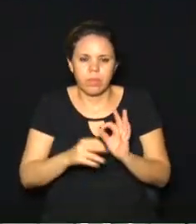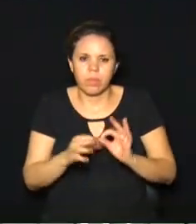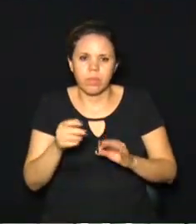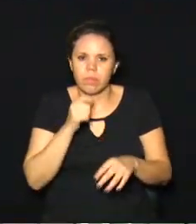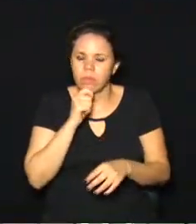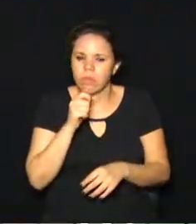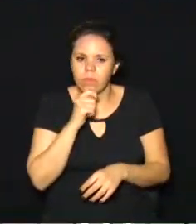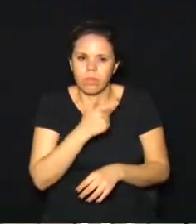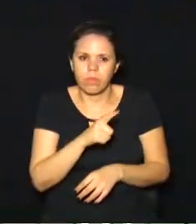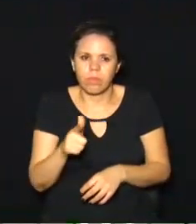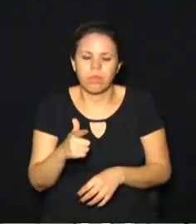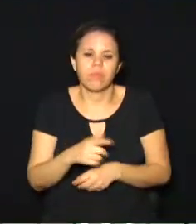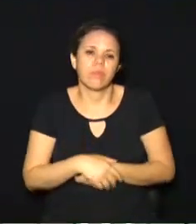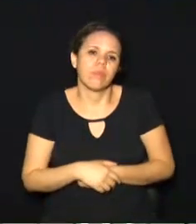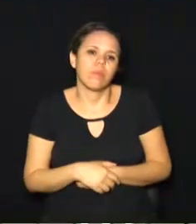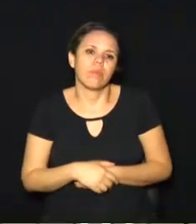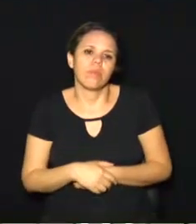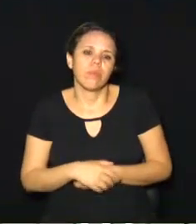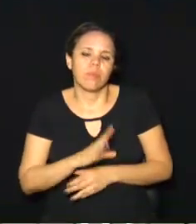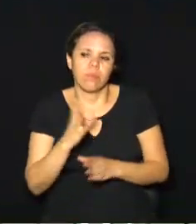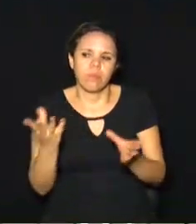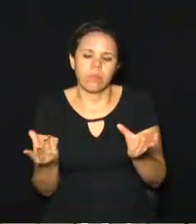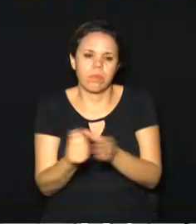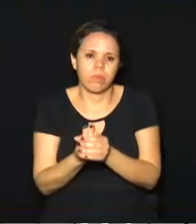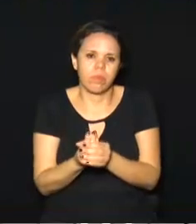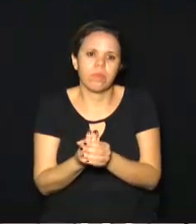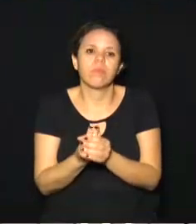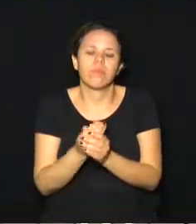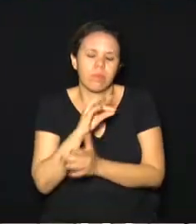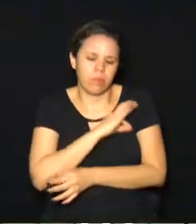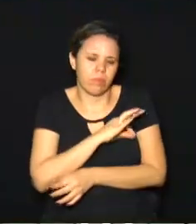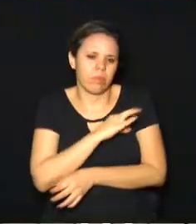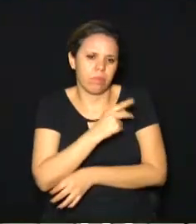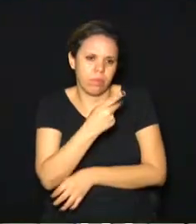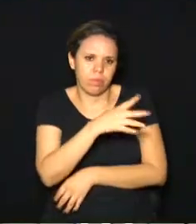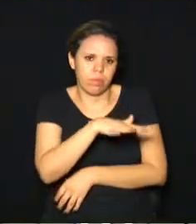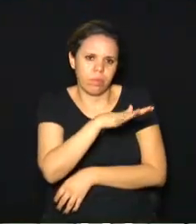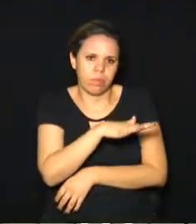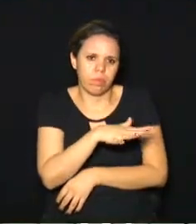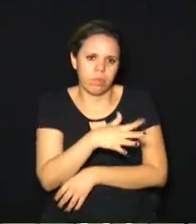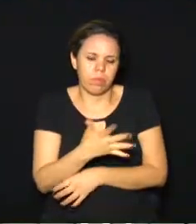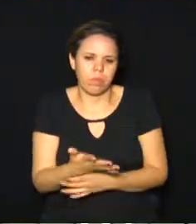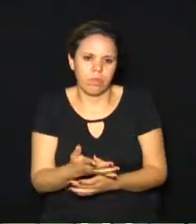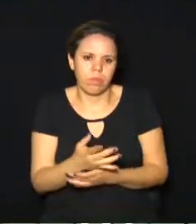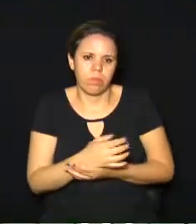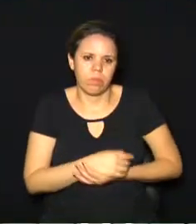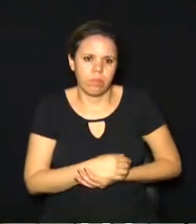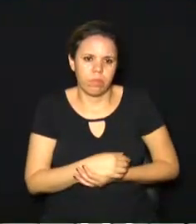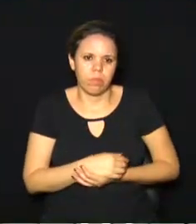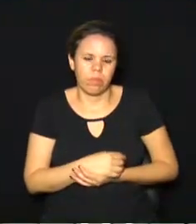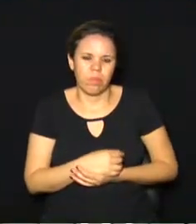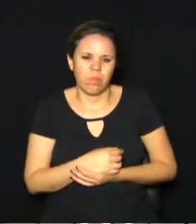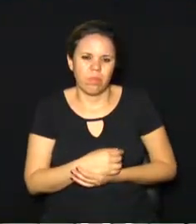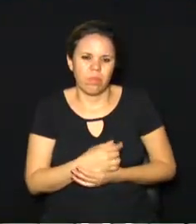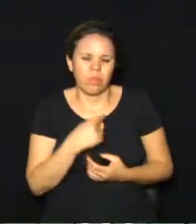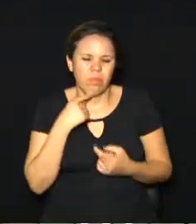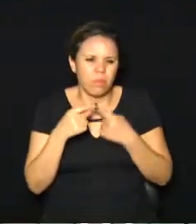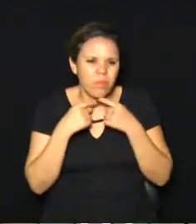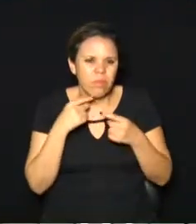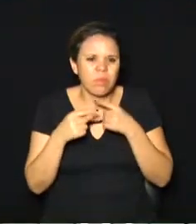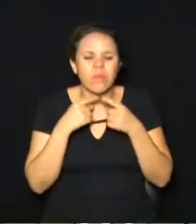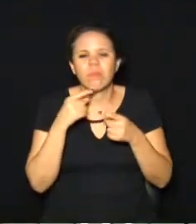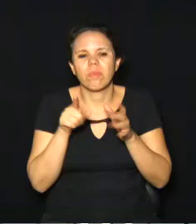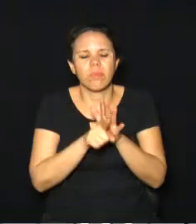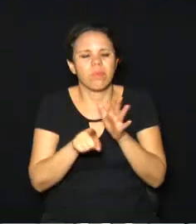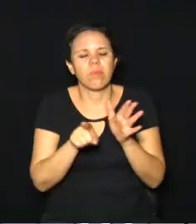ainda não tinham sido acopladas oficialmente aos seus salários. E isso vem causando muito questionamento, né? Muitos